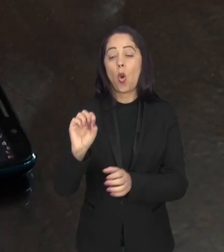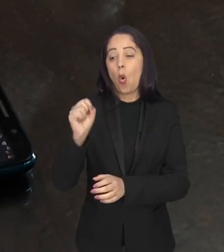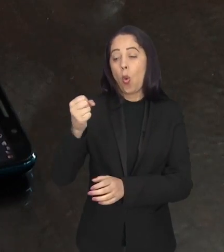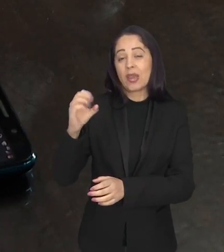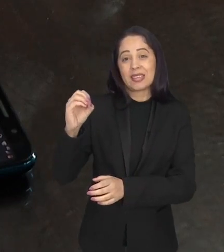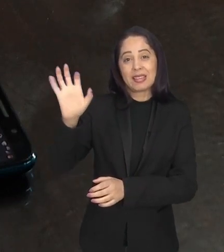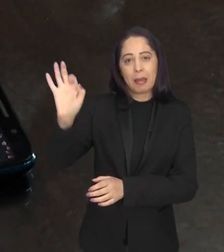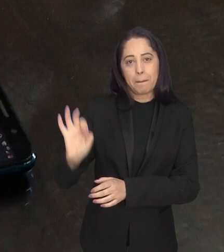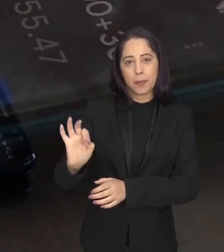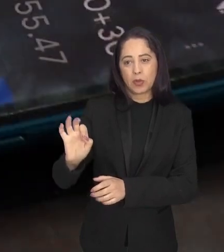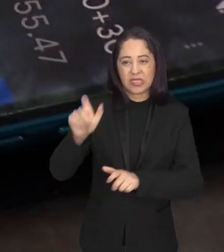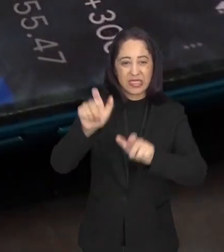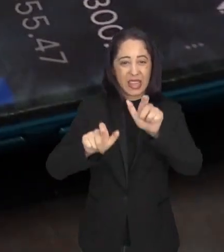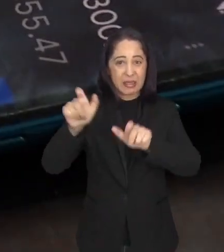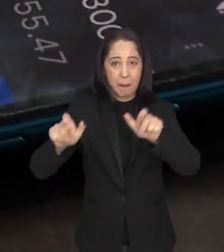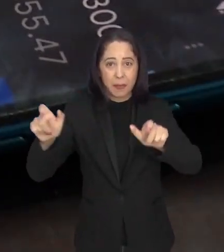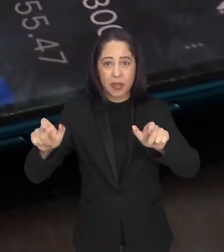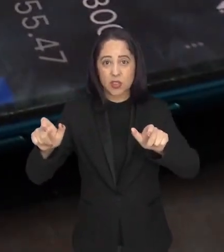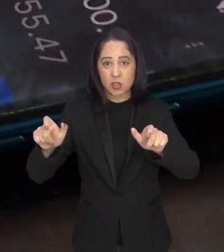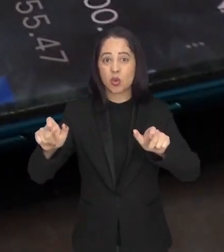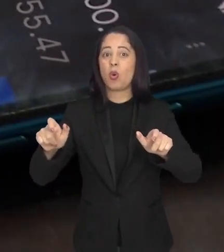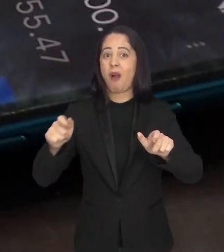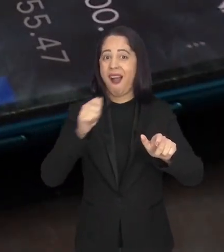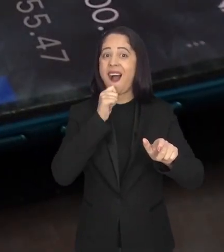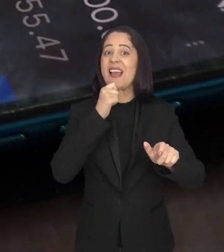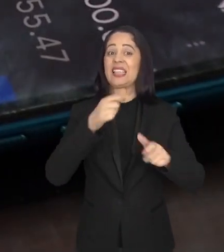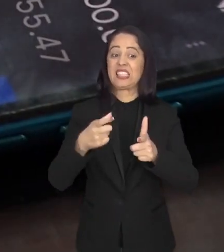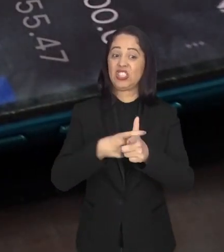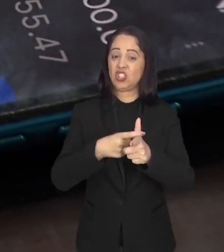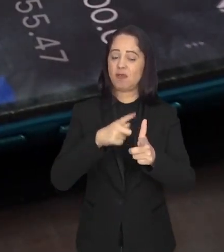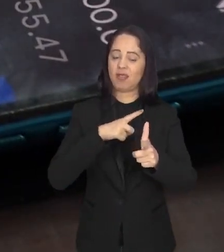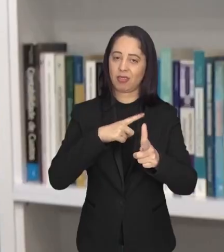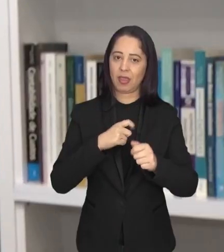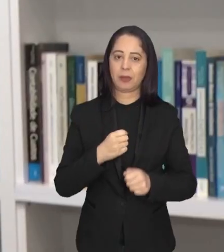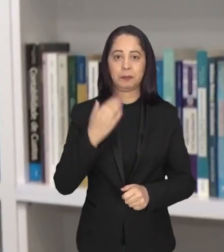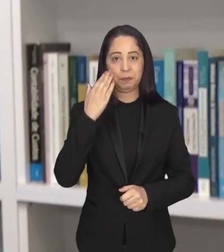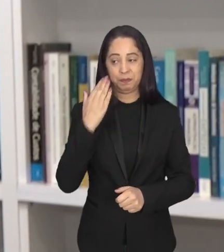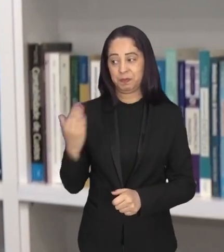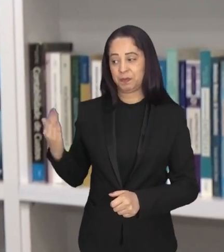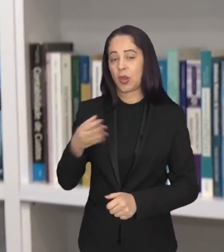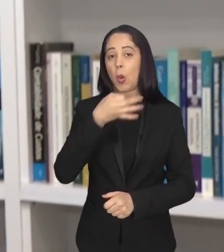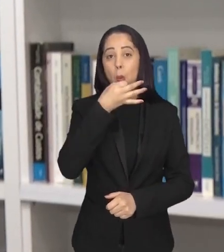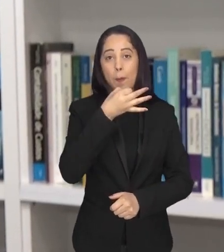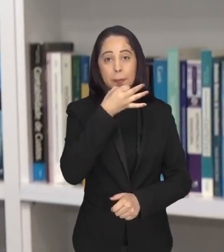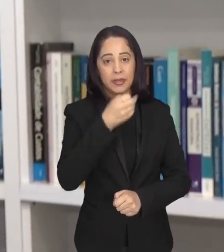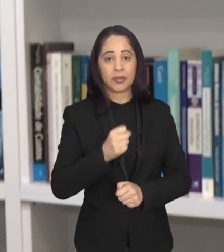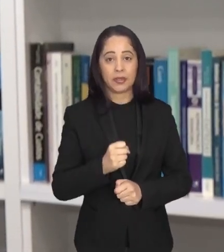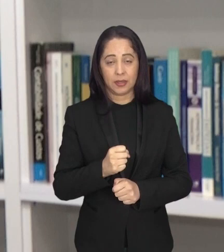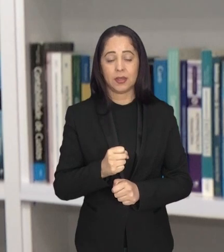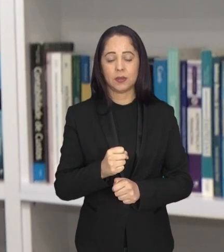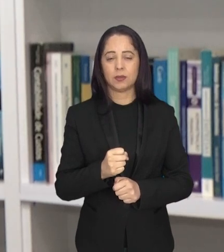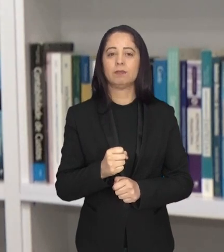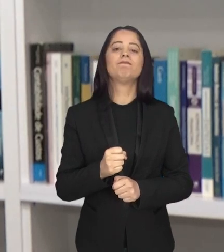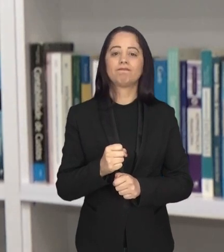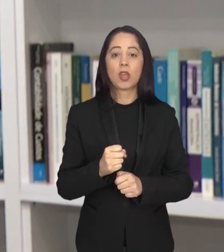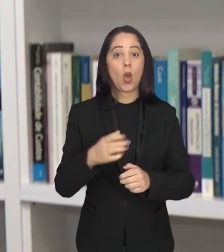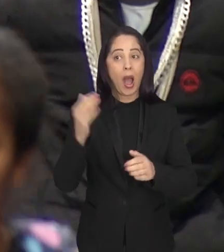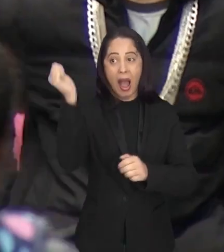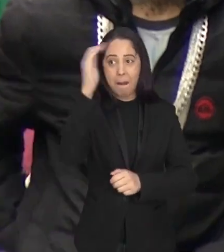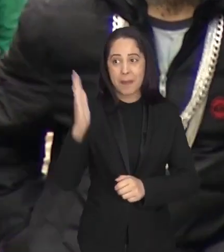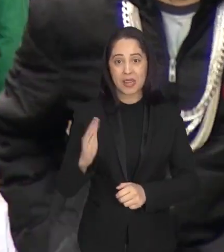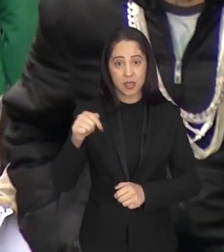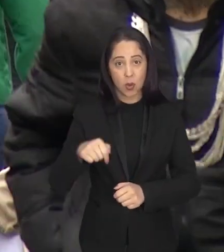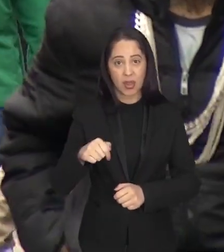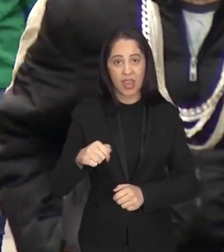quase 80% das famílias no país estavam endividadas. Segundo este especialista, em números absolutos,